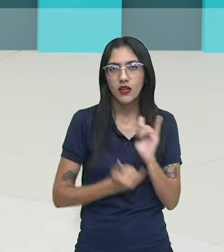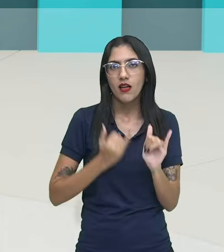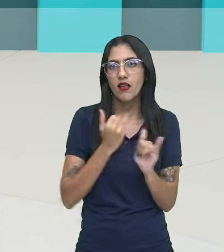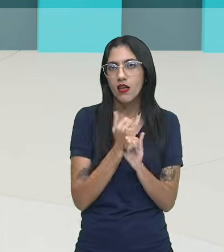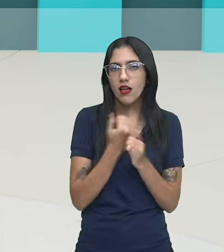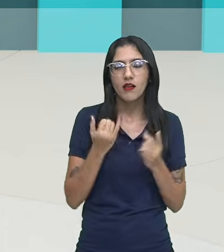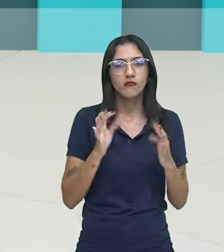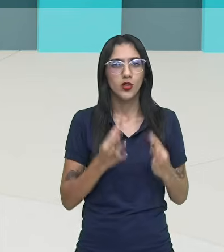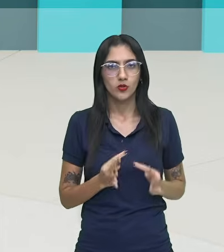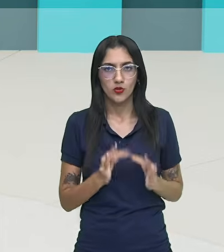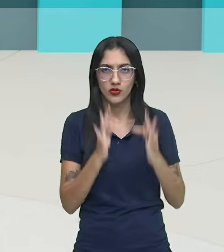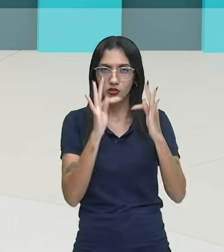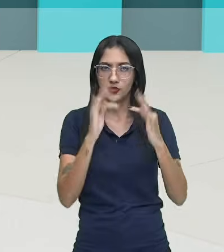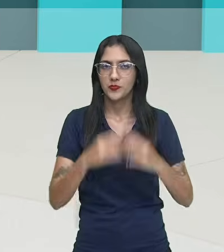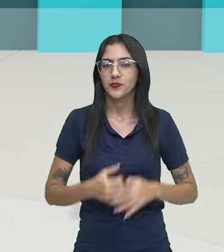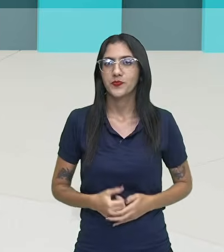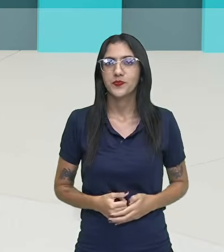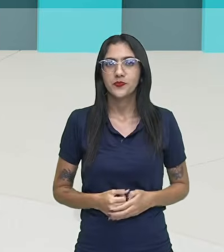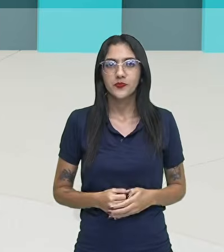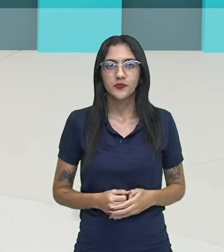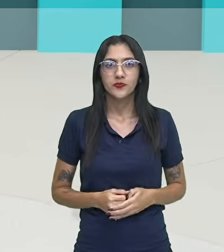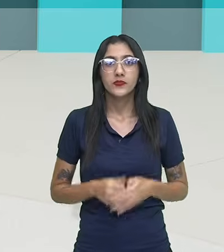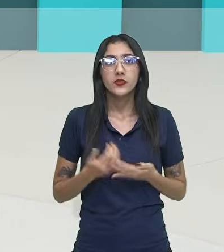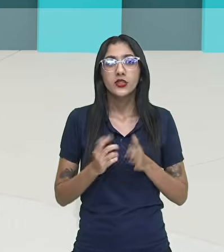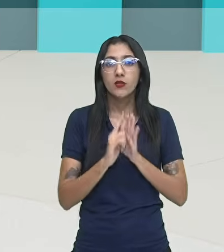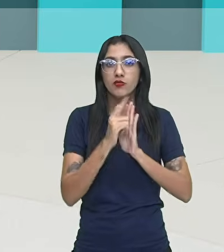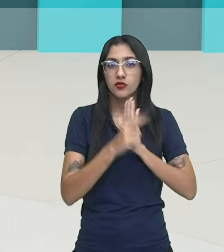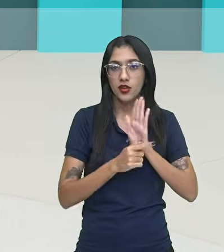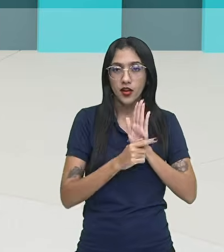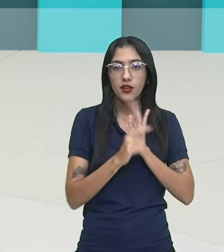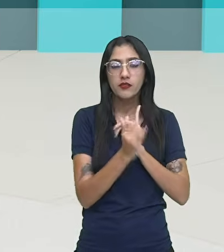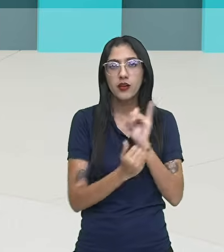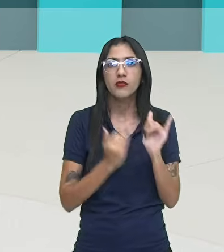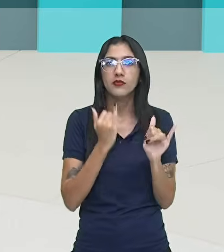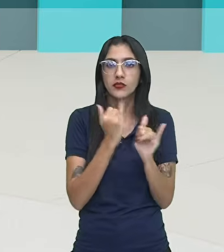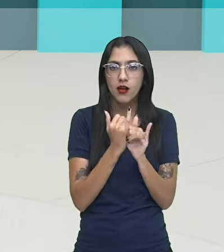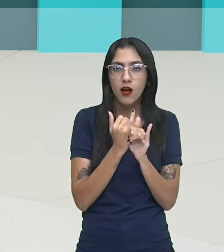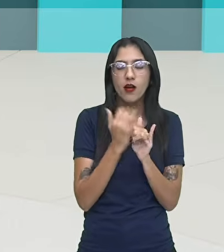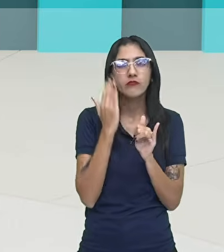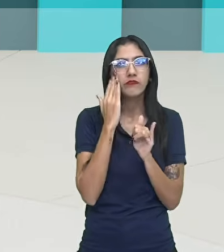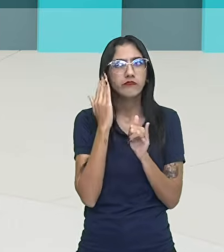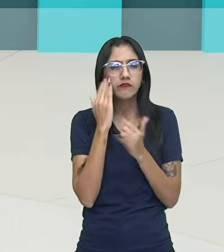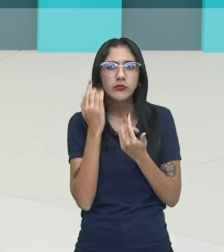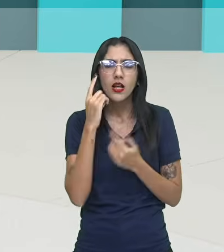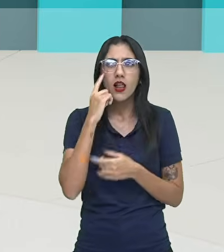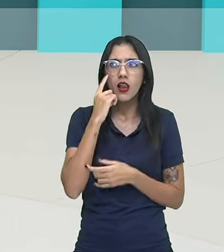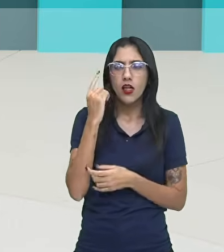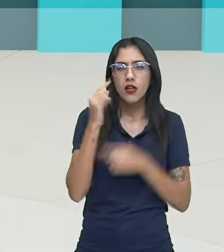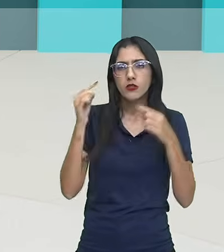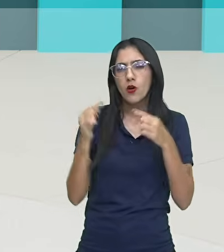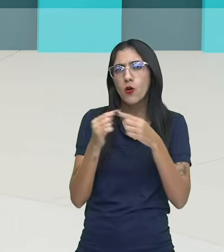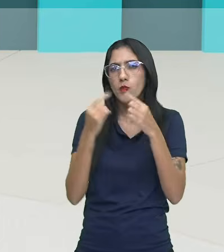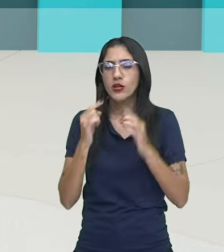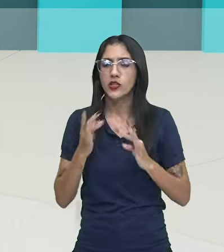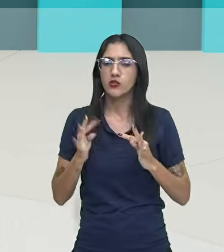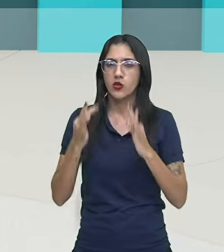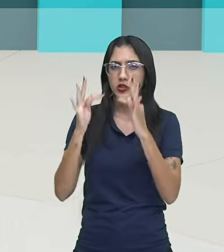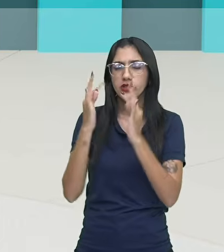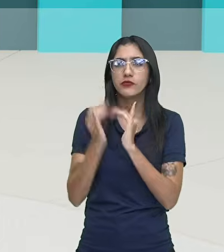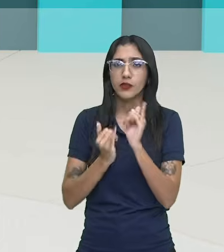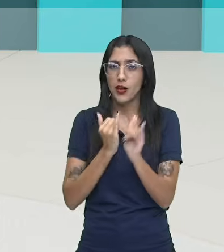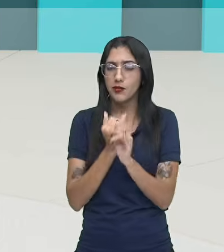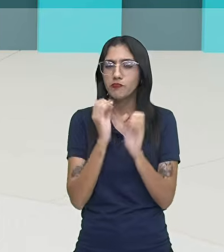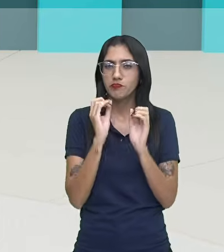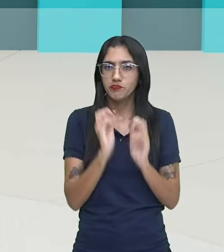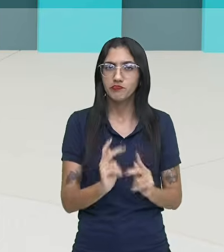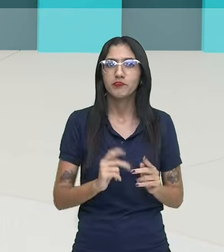à tecnologia. Então, gênero digital. Digital se relaciona à tecnologia, à internet.